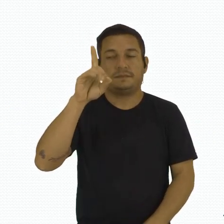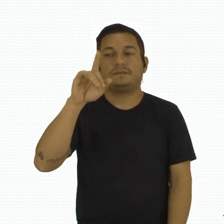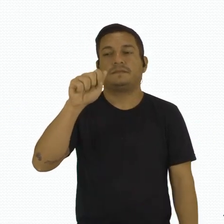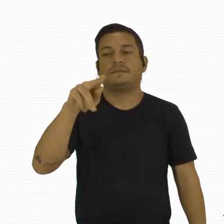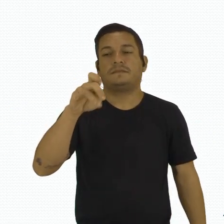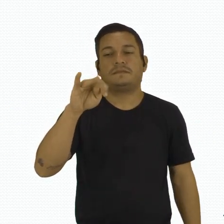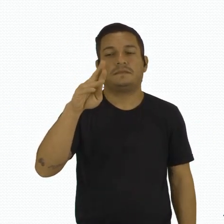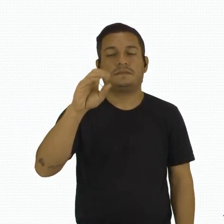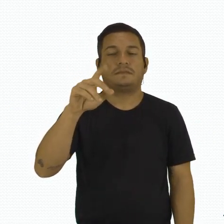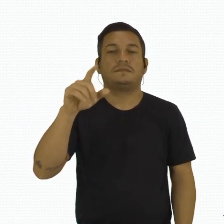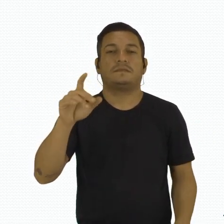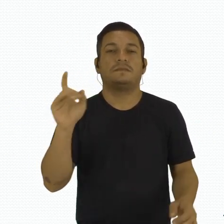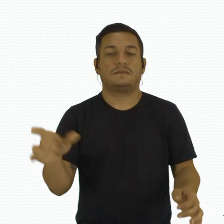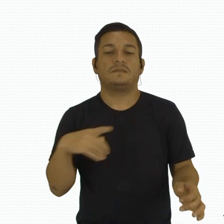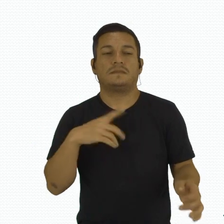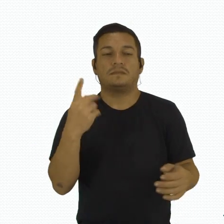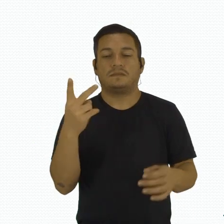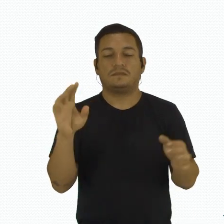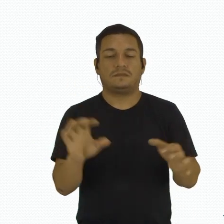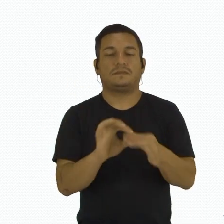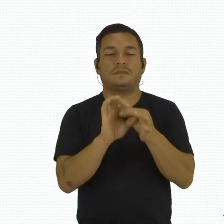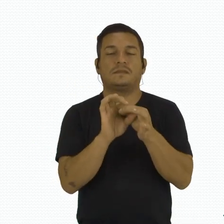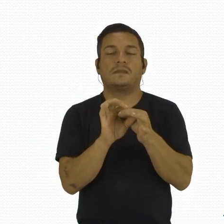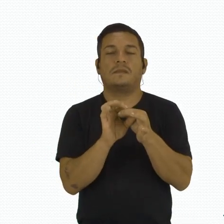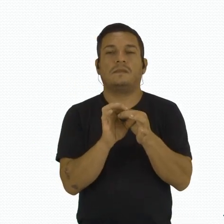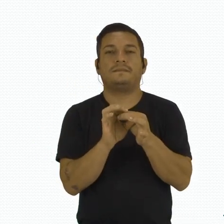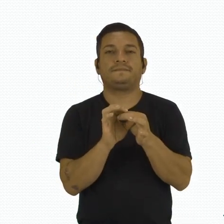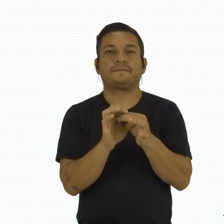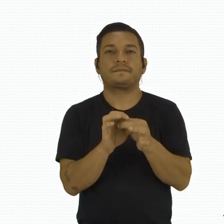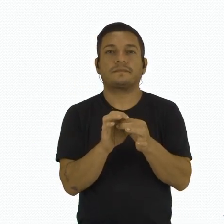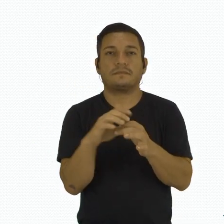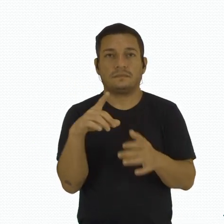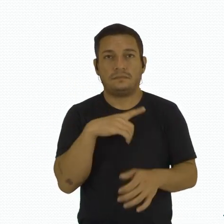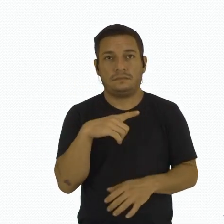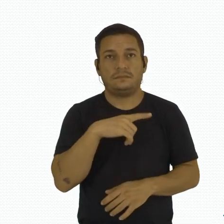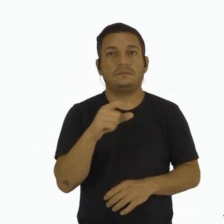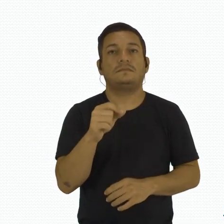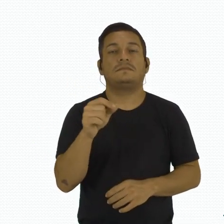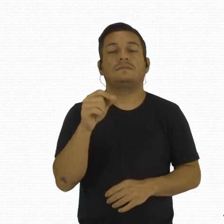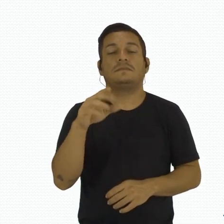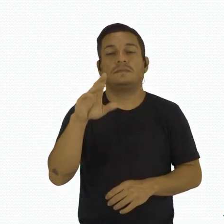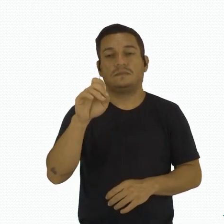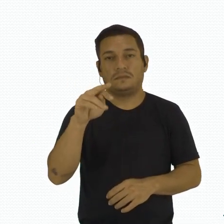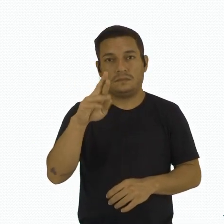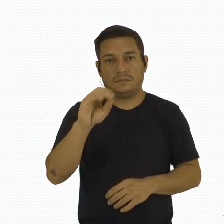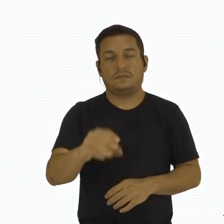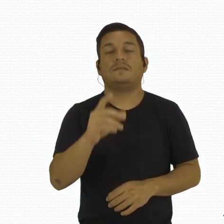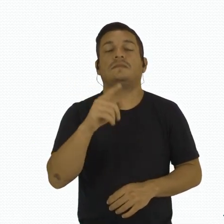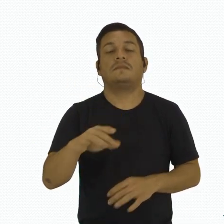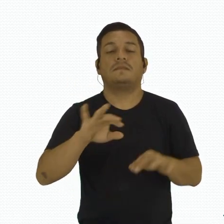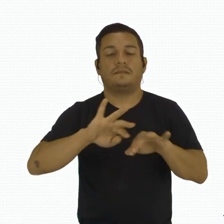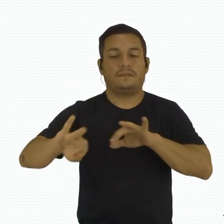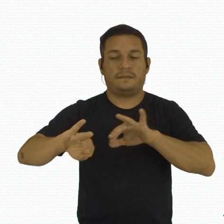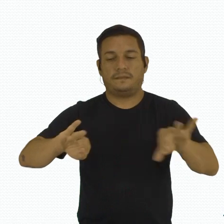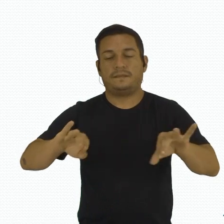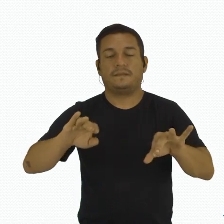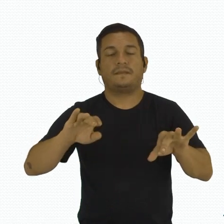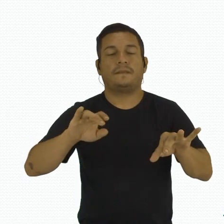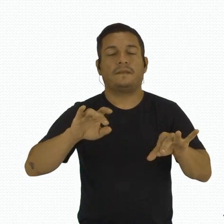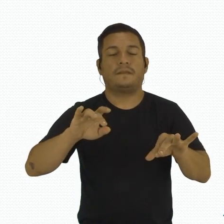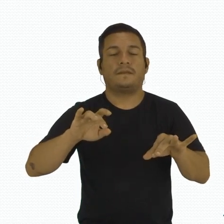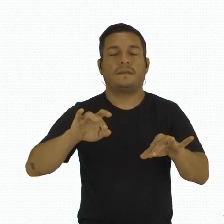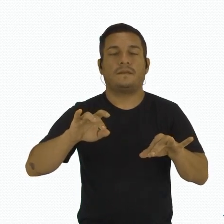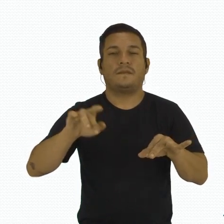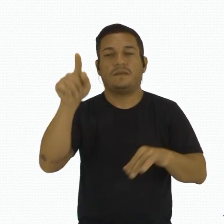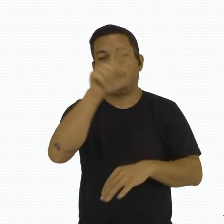é um segmento que une dois pontos da circunferência e esse segmento passa pelo centro dela, sempre que você divide isso numa circunferência,